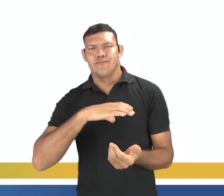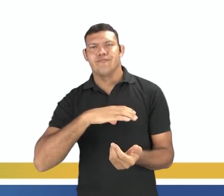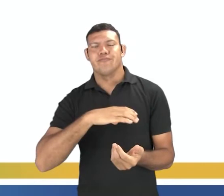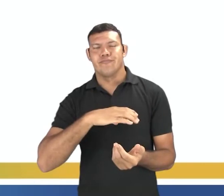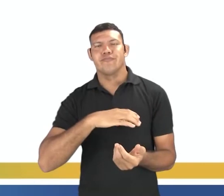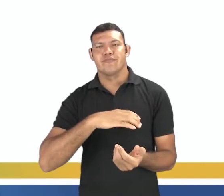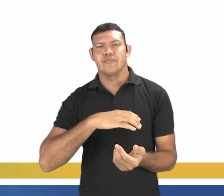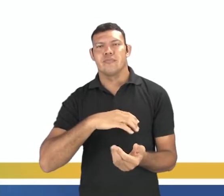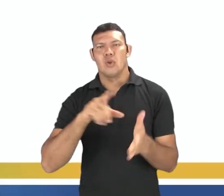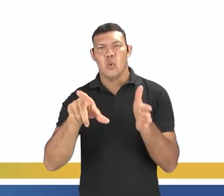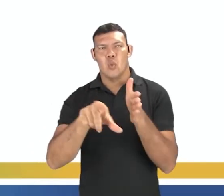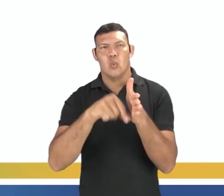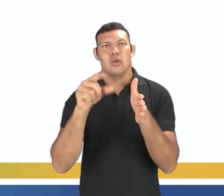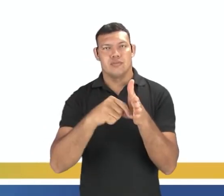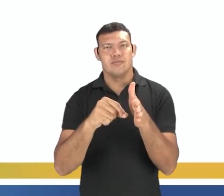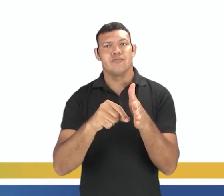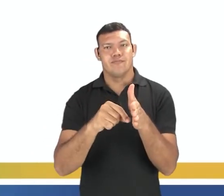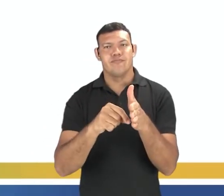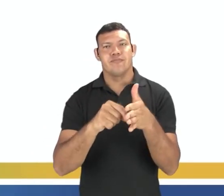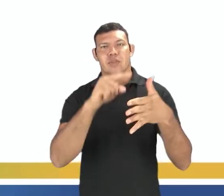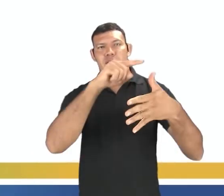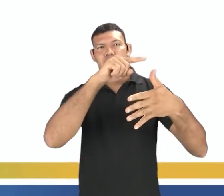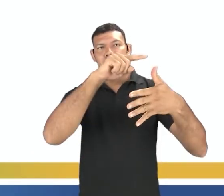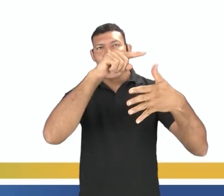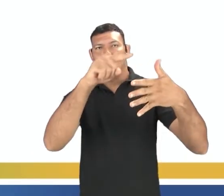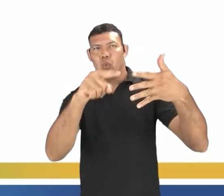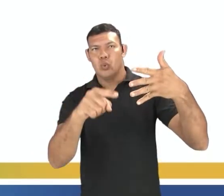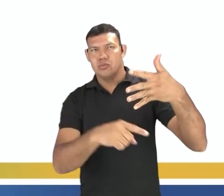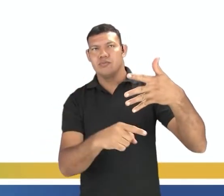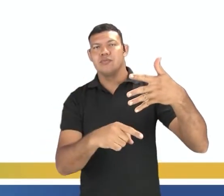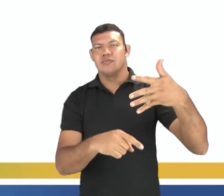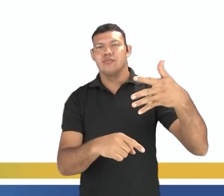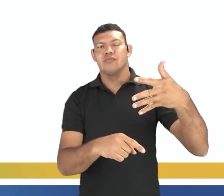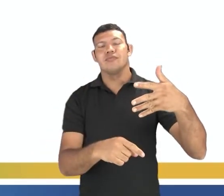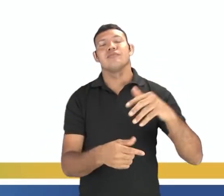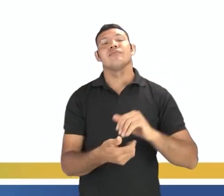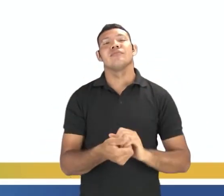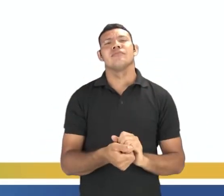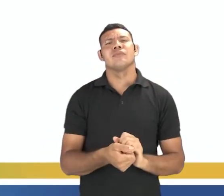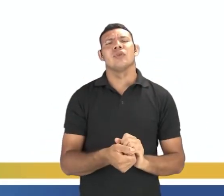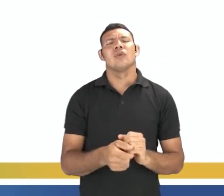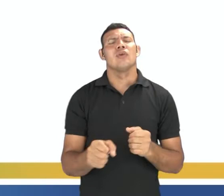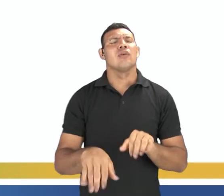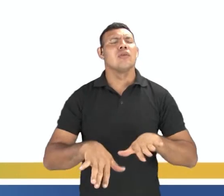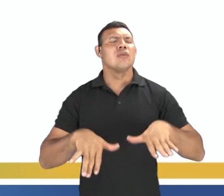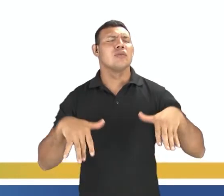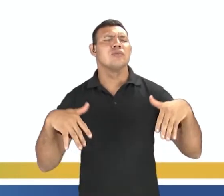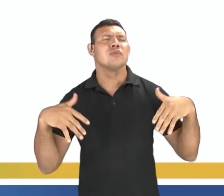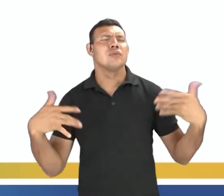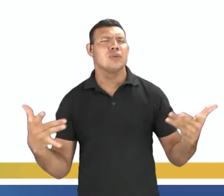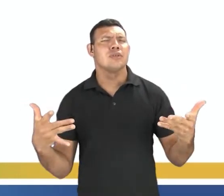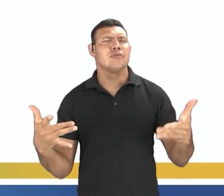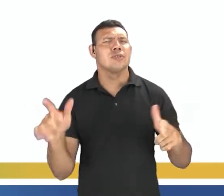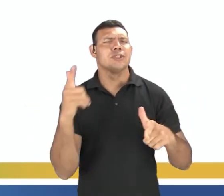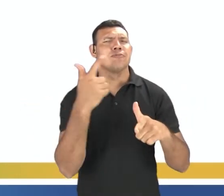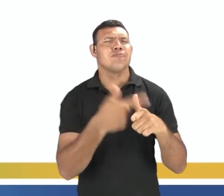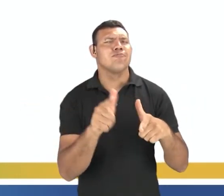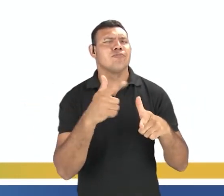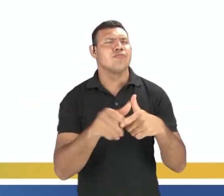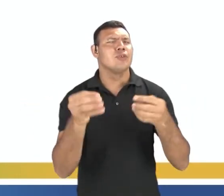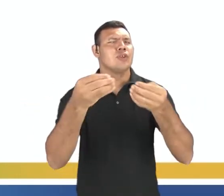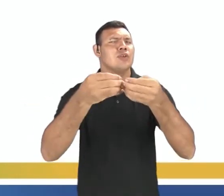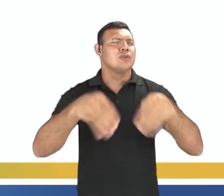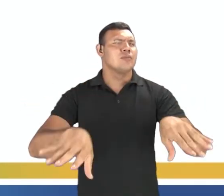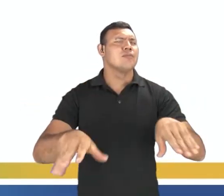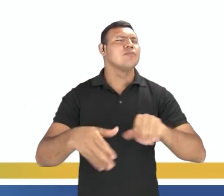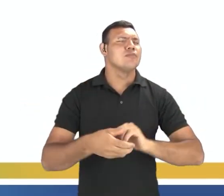lado 1, 2, 3, 4, 5, vocês vão destacar quais são as consequências que a queimada